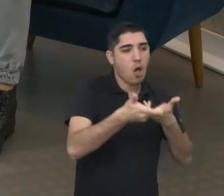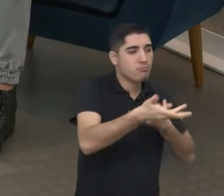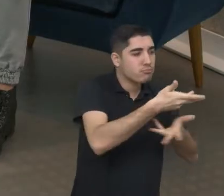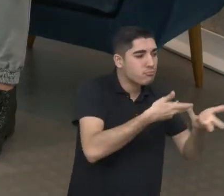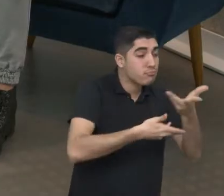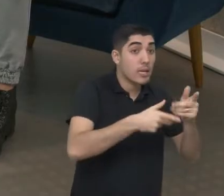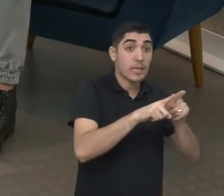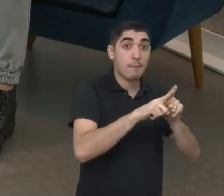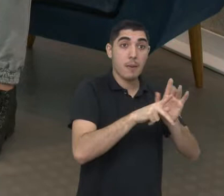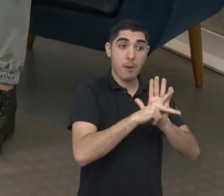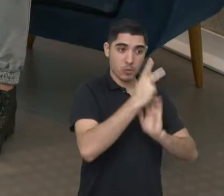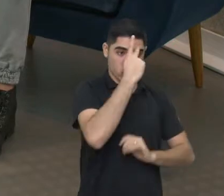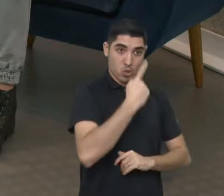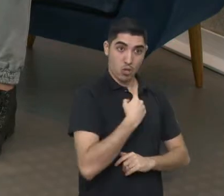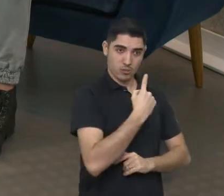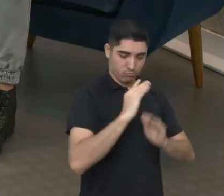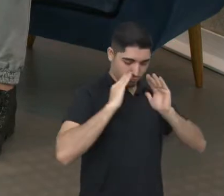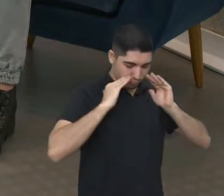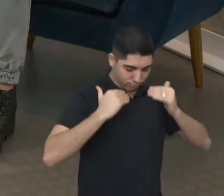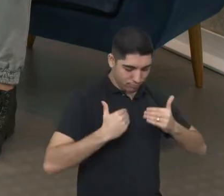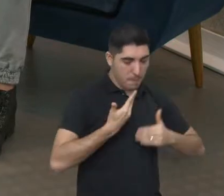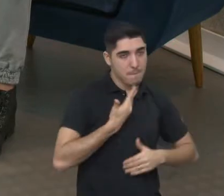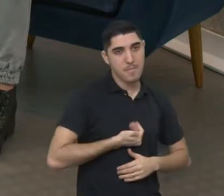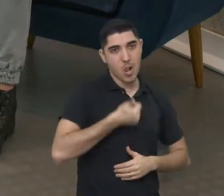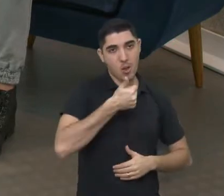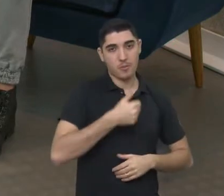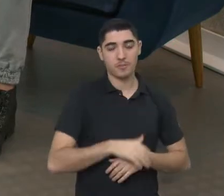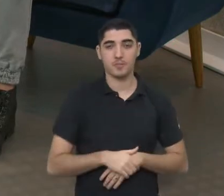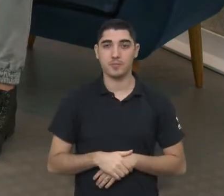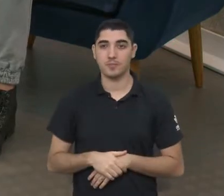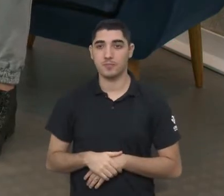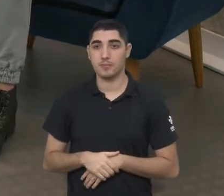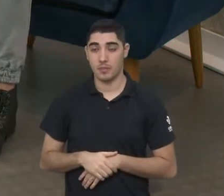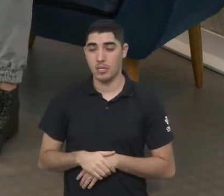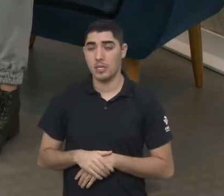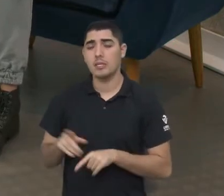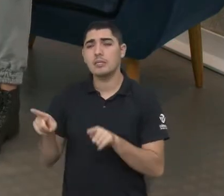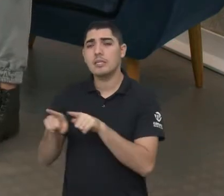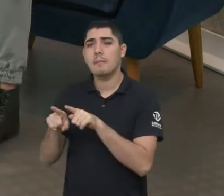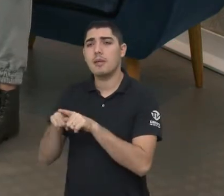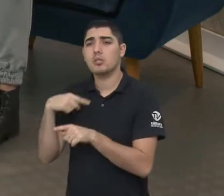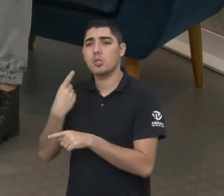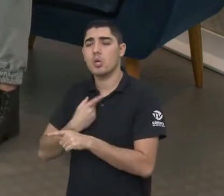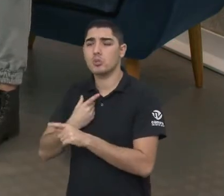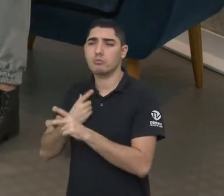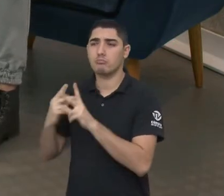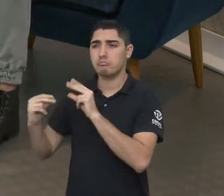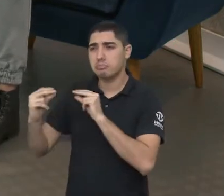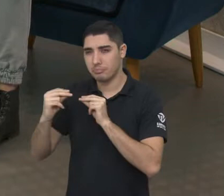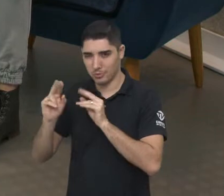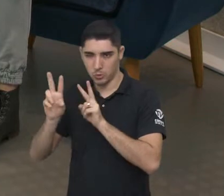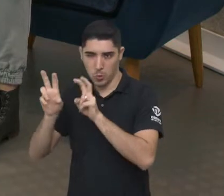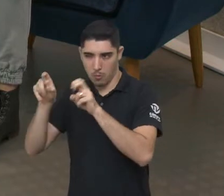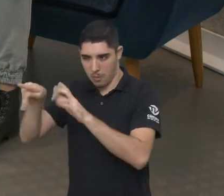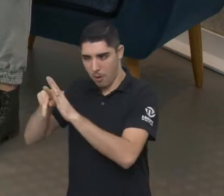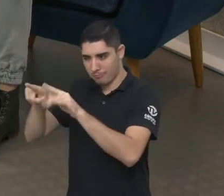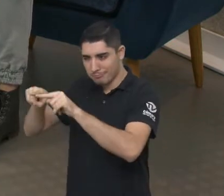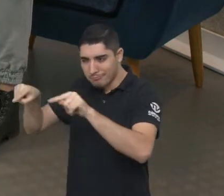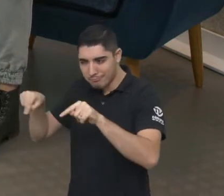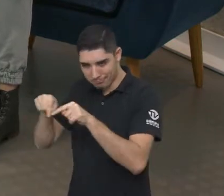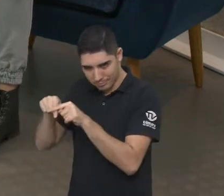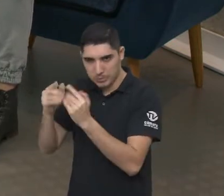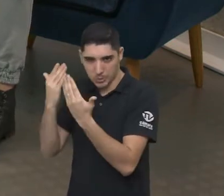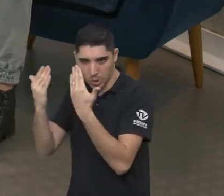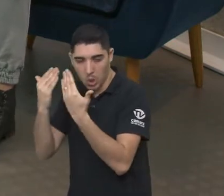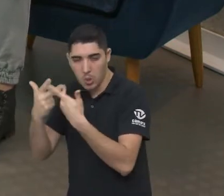melhor relação consigo e com as pessoas à sua volta. Agora, Fernando, quando a gente fala sobre essa questão da psicologia de consultório, a gente tem